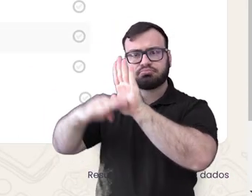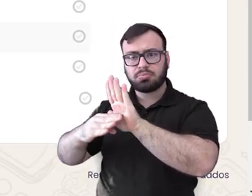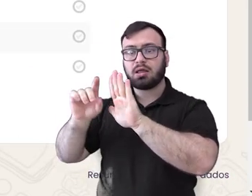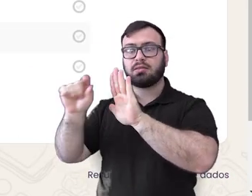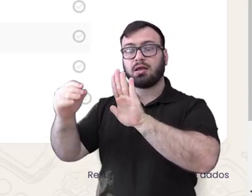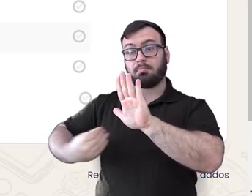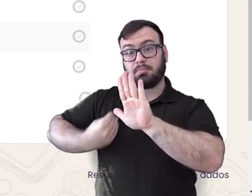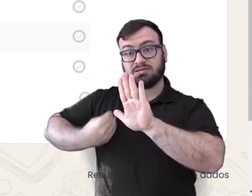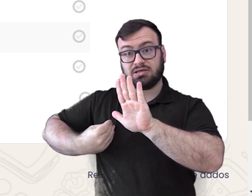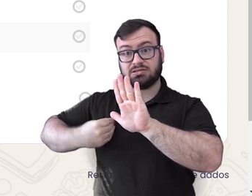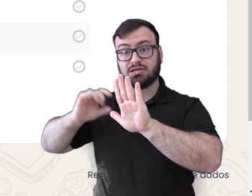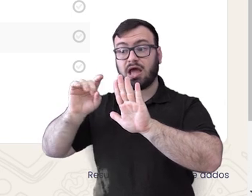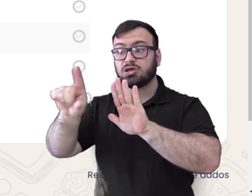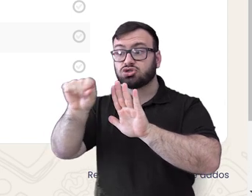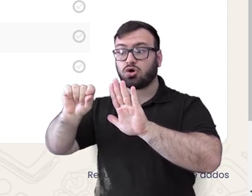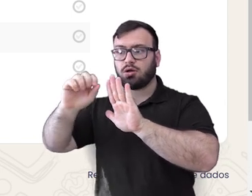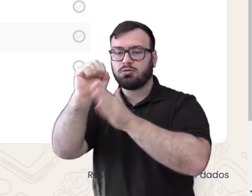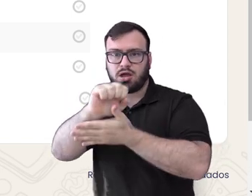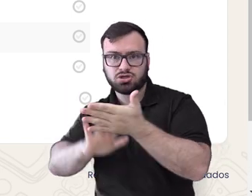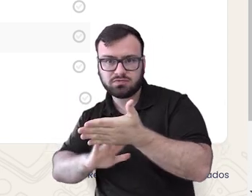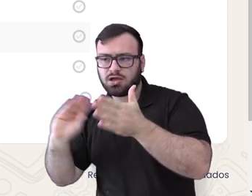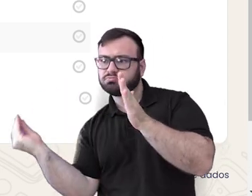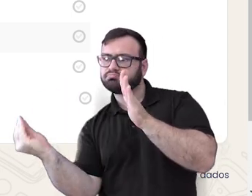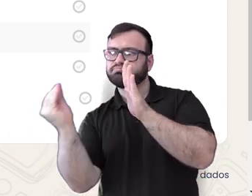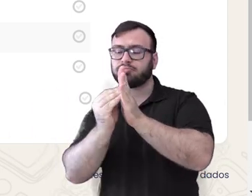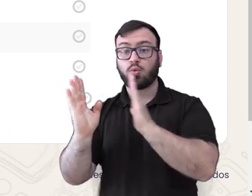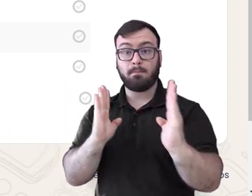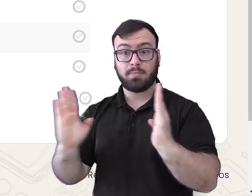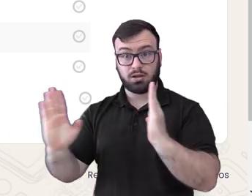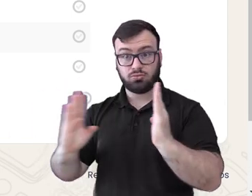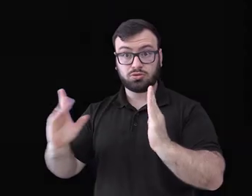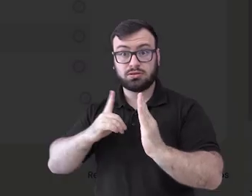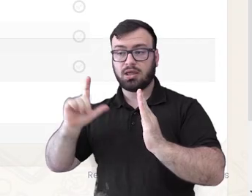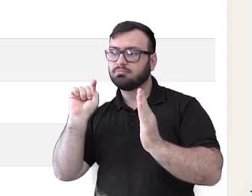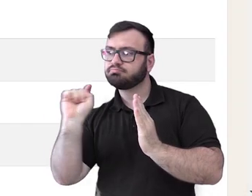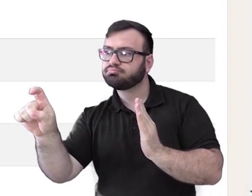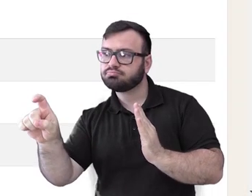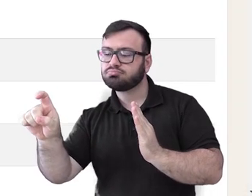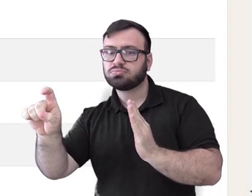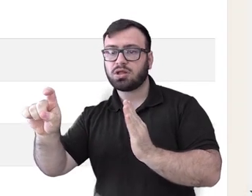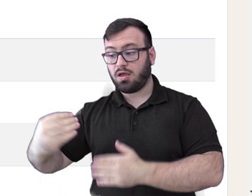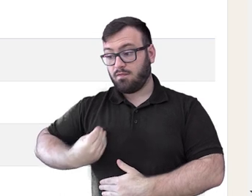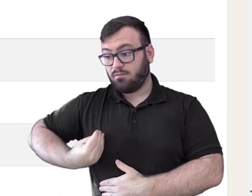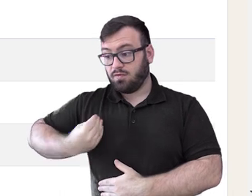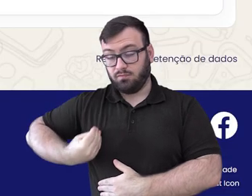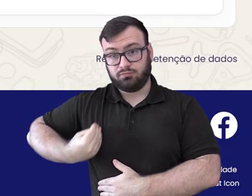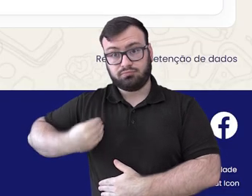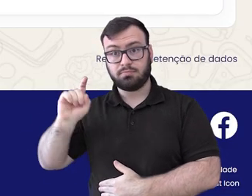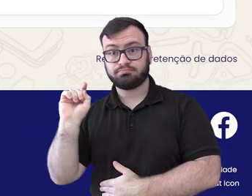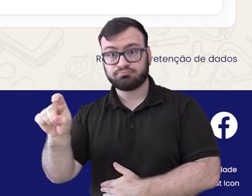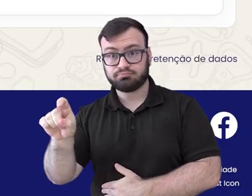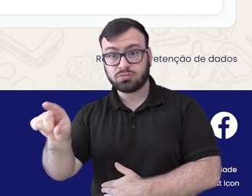presença agora é só entrar na atividade durante um período da estação clicar em registrar a